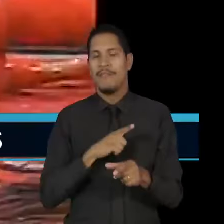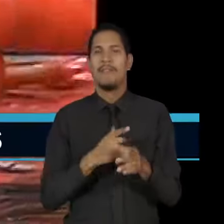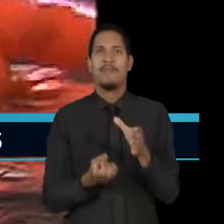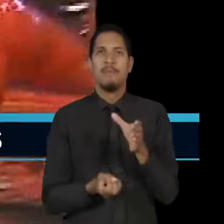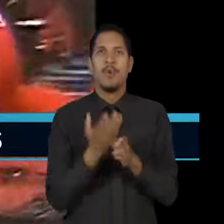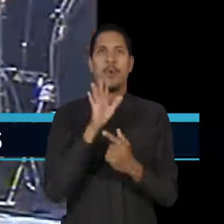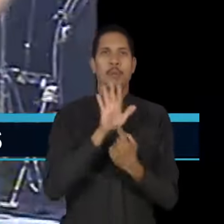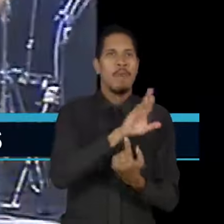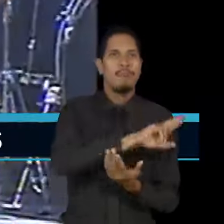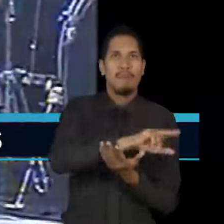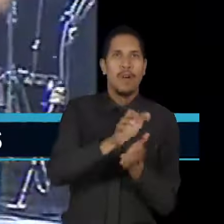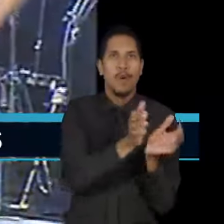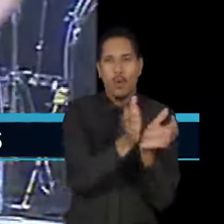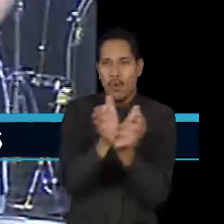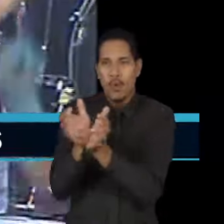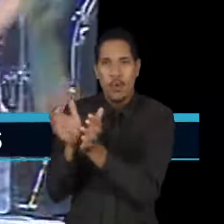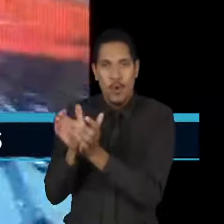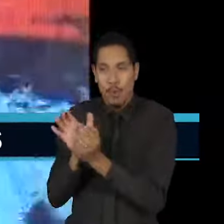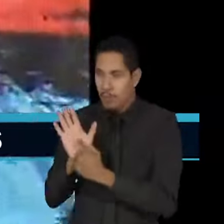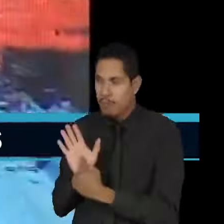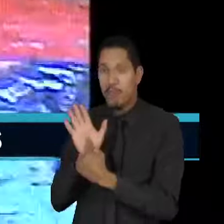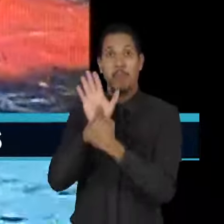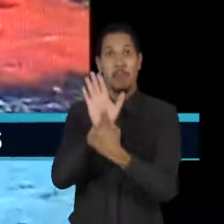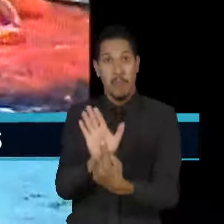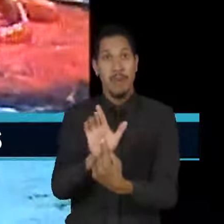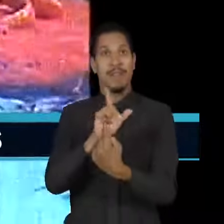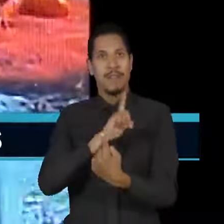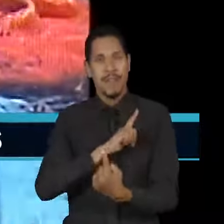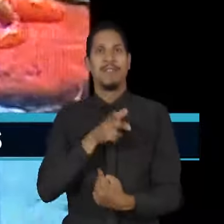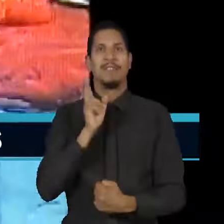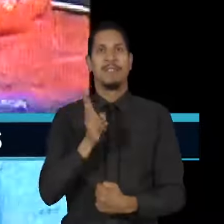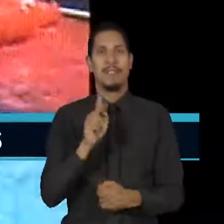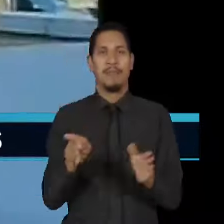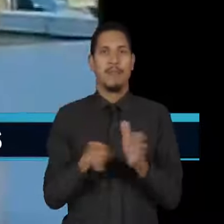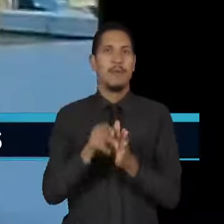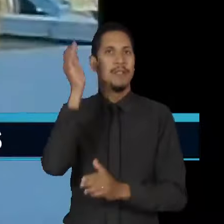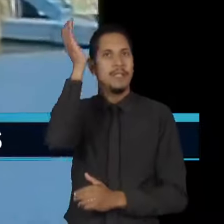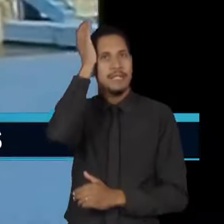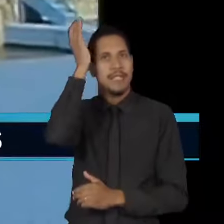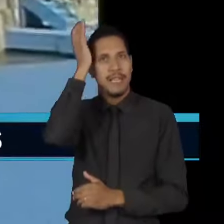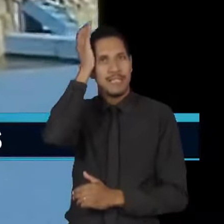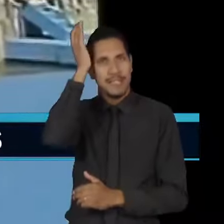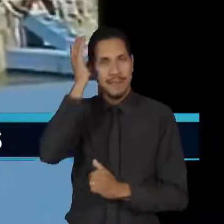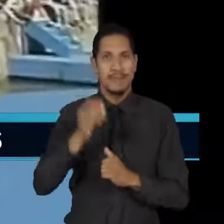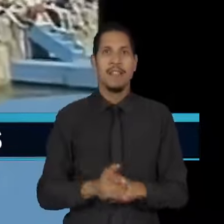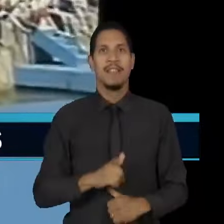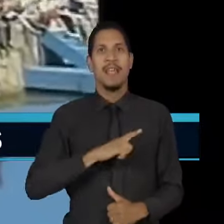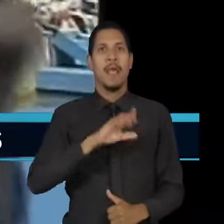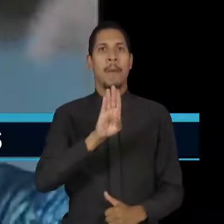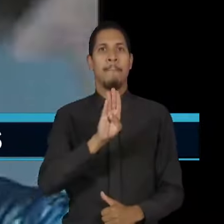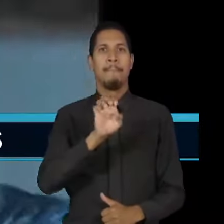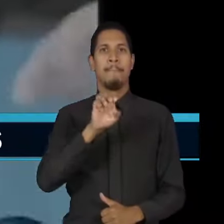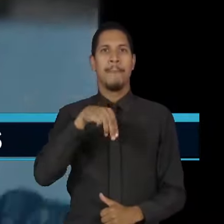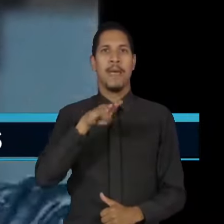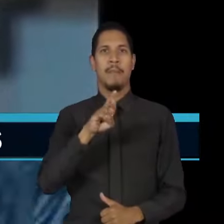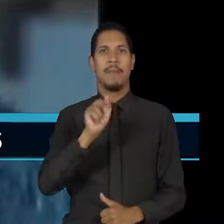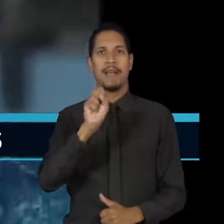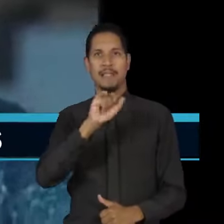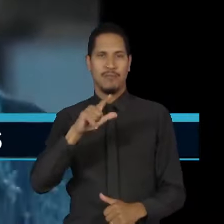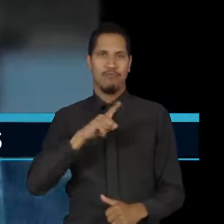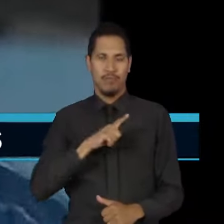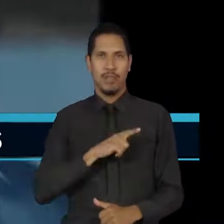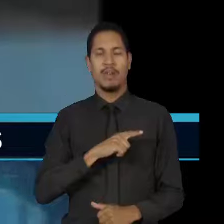de várias bandas, virou musicais, ambos gravados no Sesc Pompeia. O Bem Brasil recebia grandes artistas para